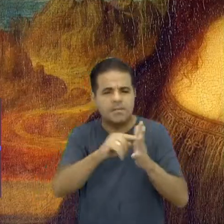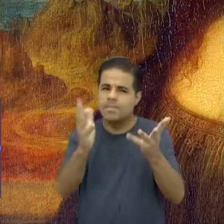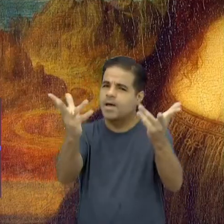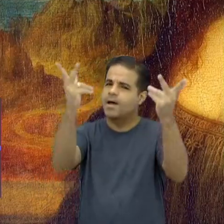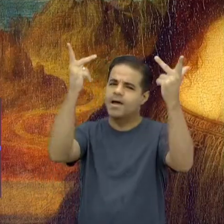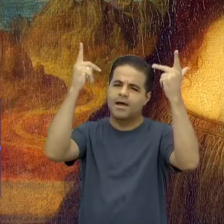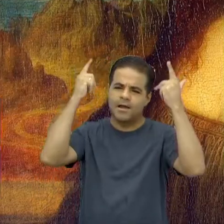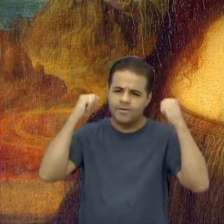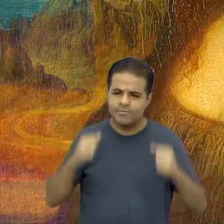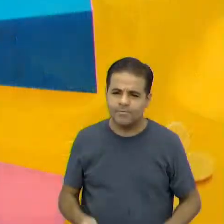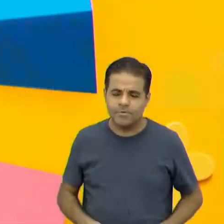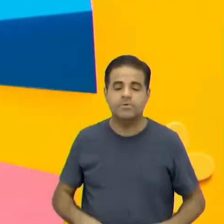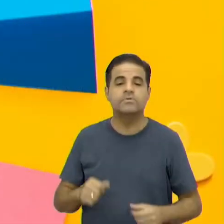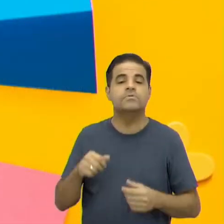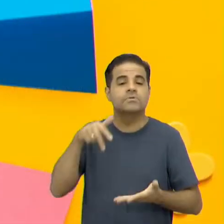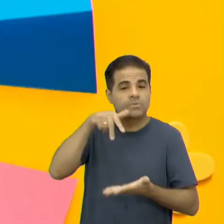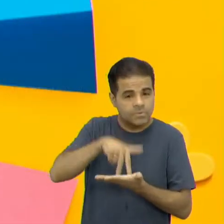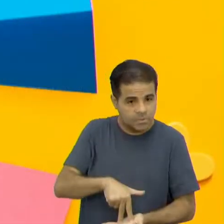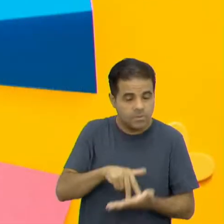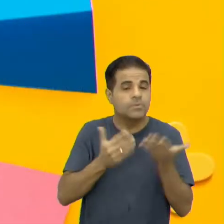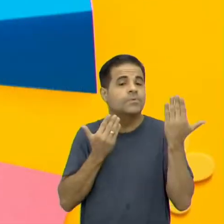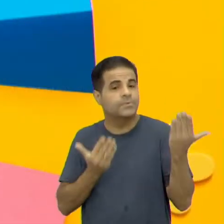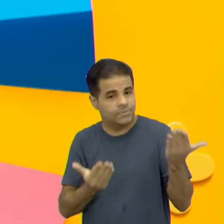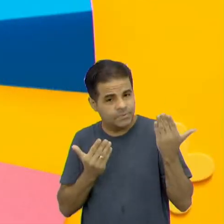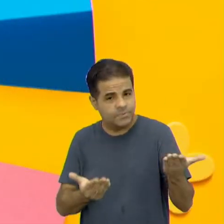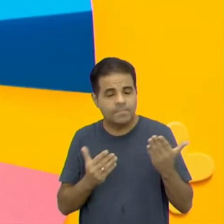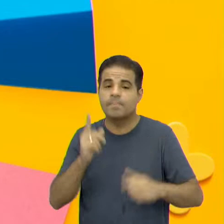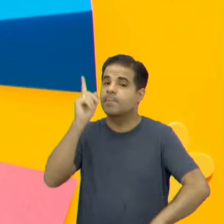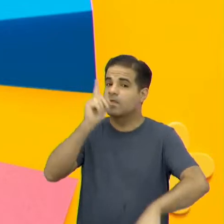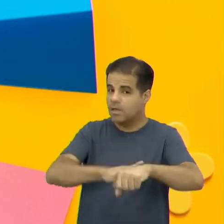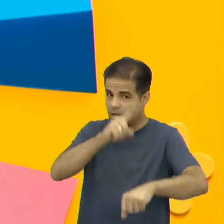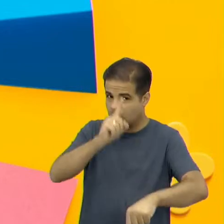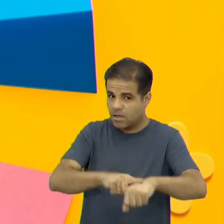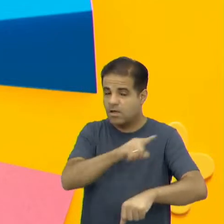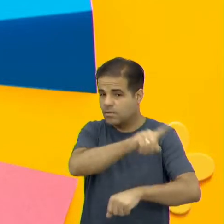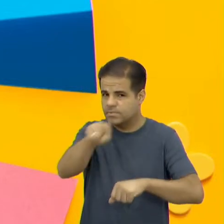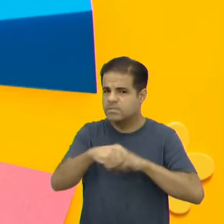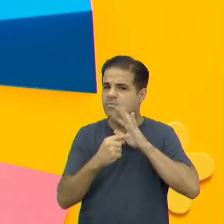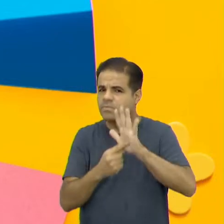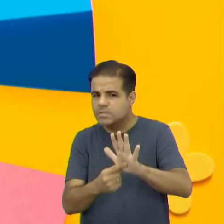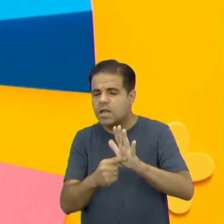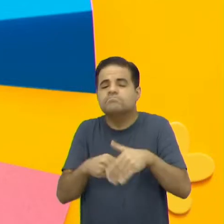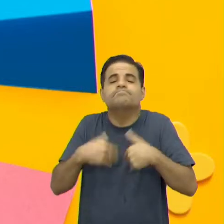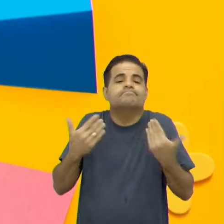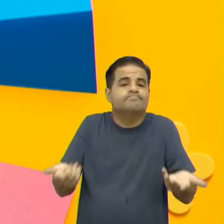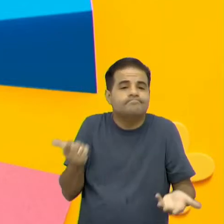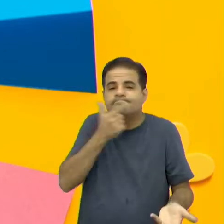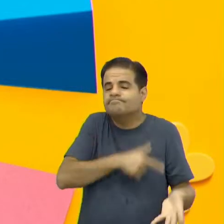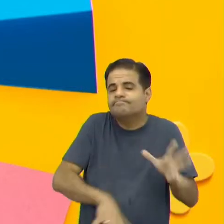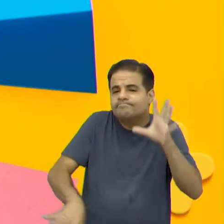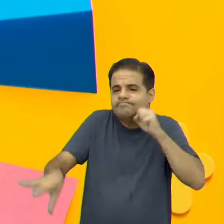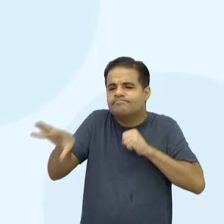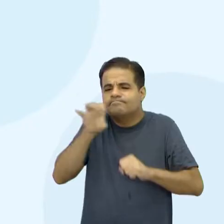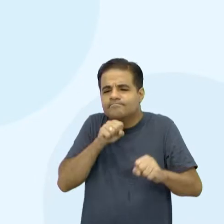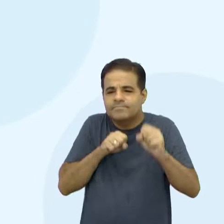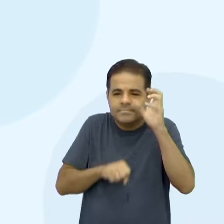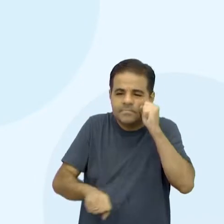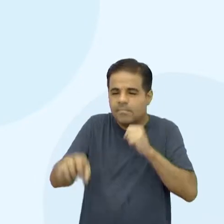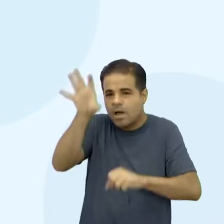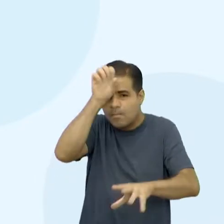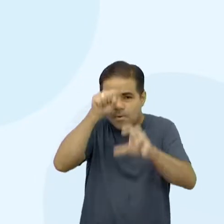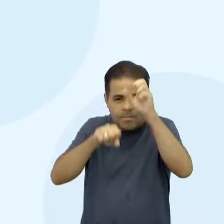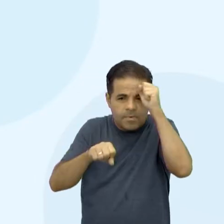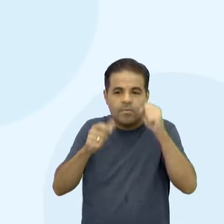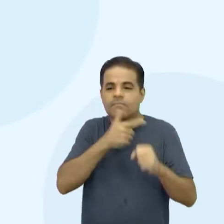maravilhoso. Momento do protagonismo juvenil, é a hora que vocês vão mostrar o que vocês conseguiram assimilar na nossa conversa aqui, tá